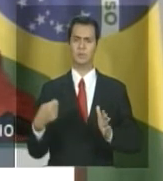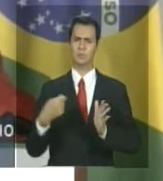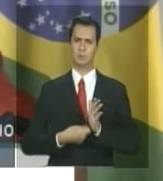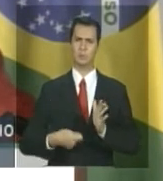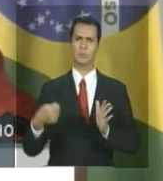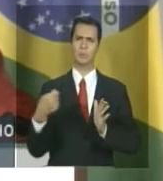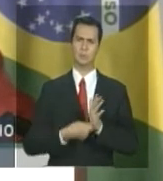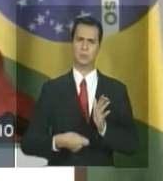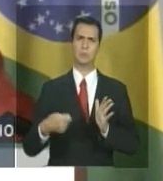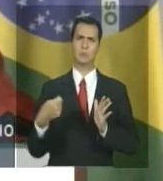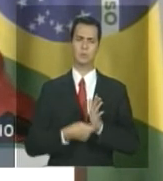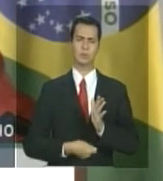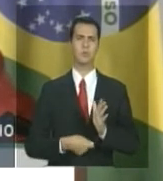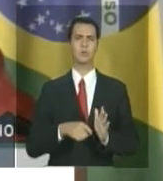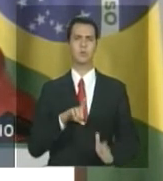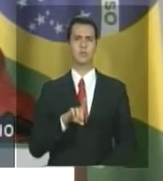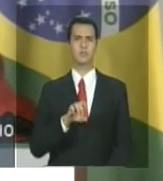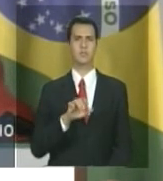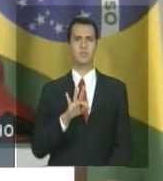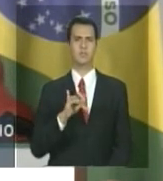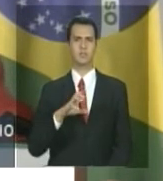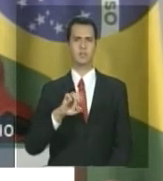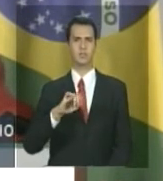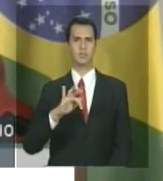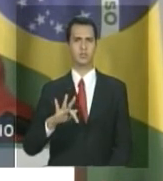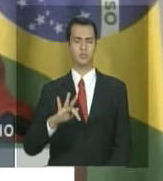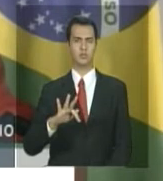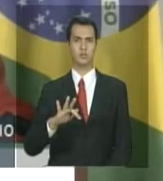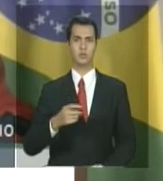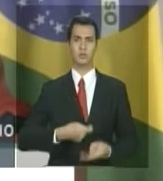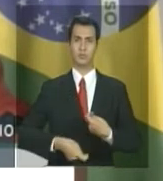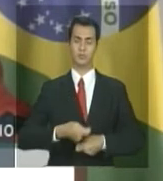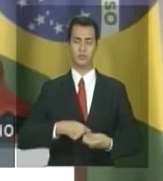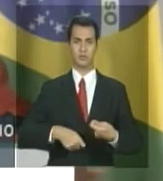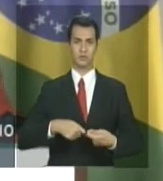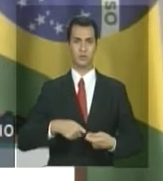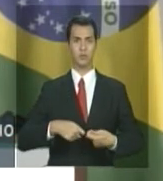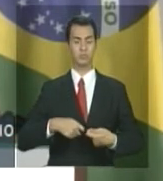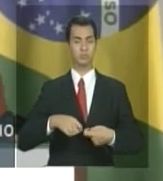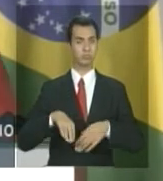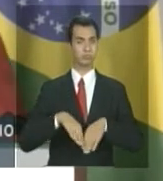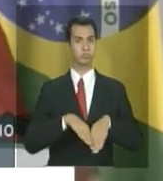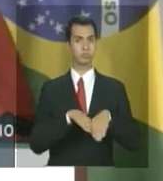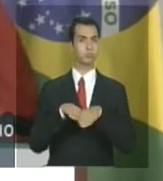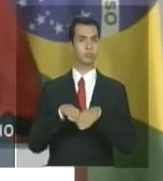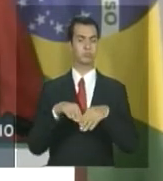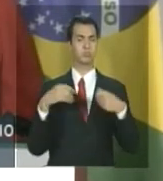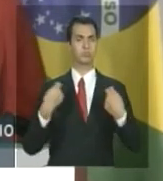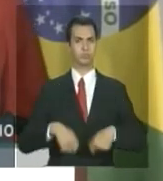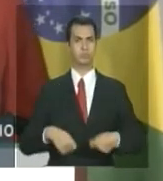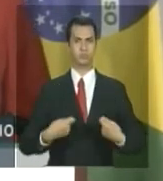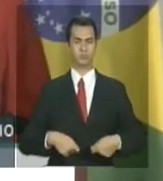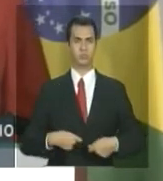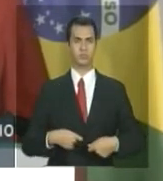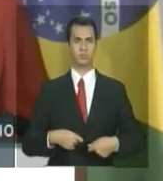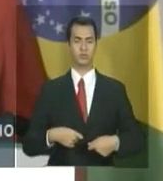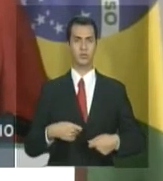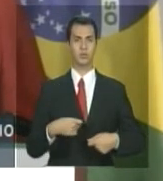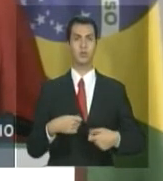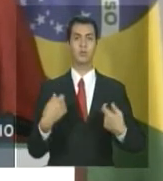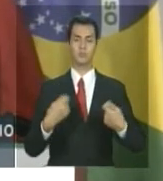sistematicamente um déficit comercial tão desfavorável. Ele precisa ser